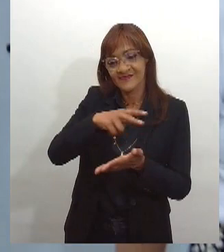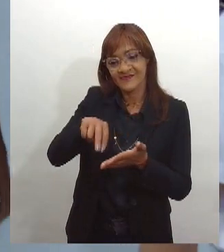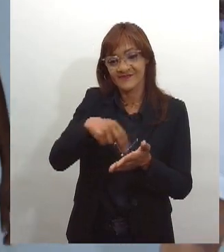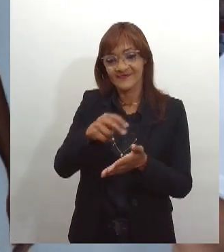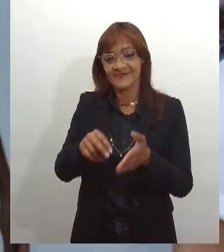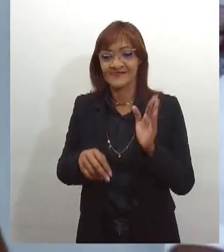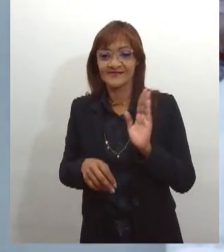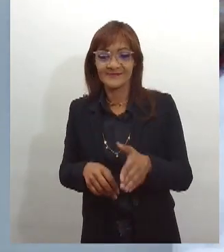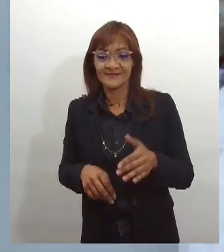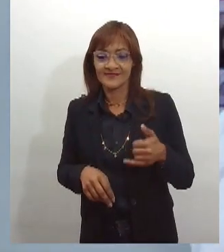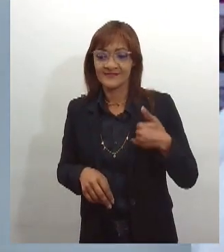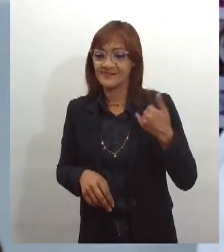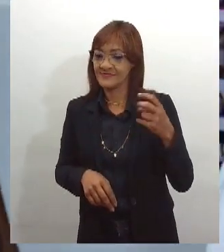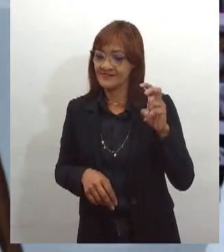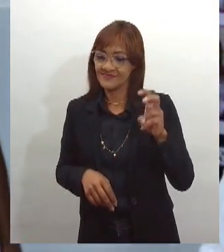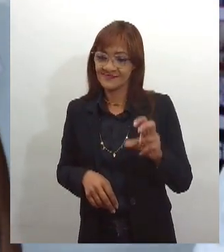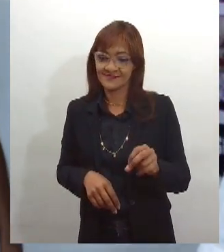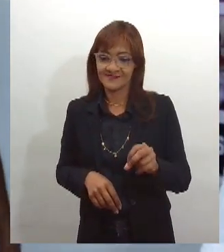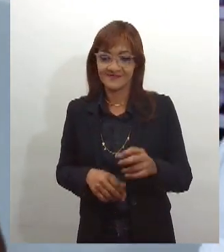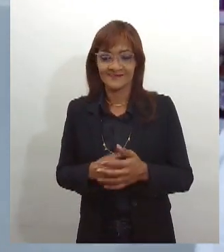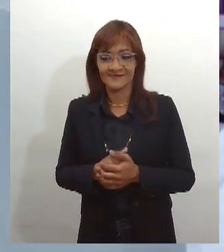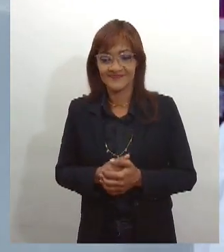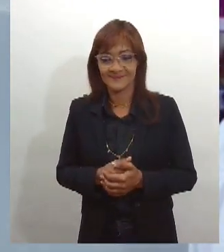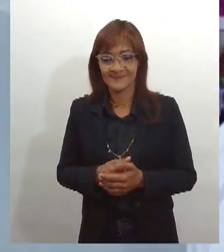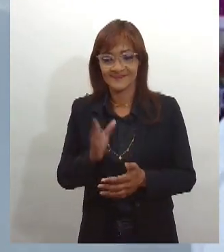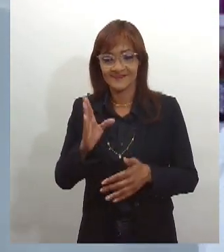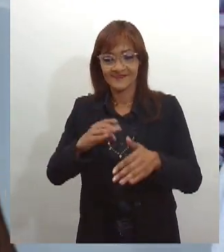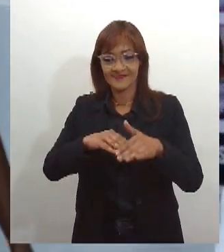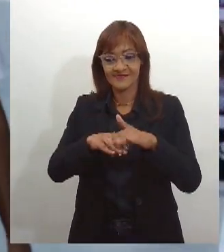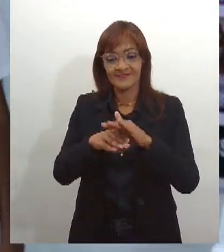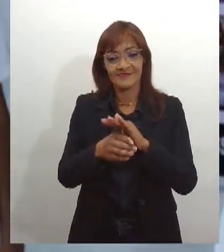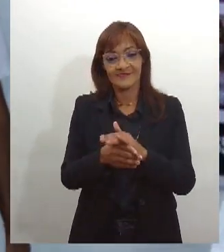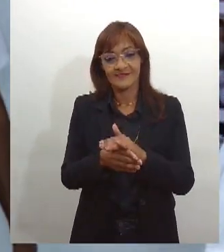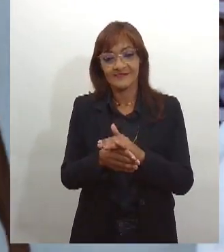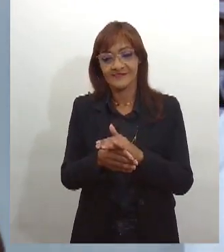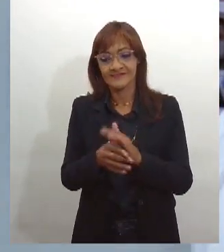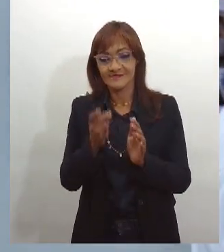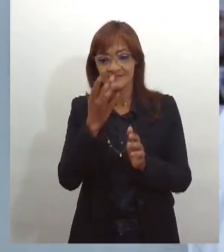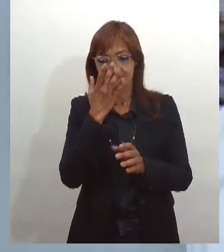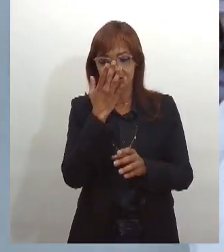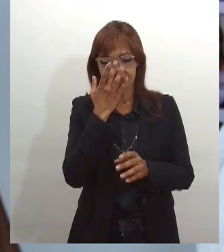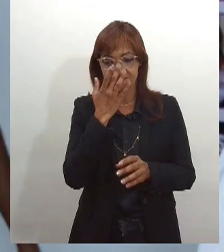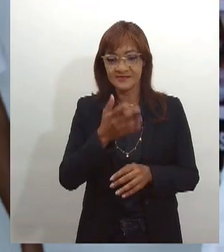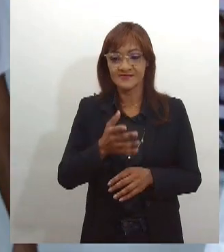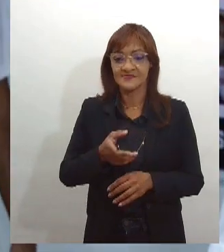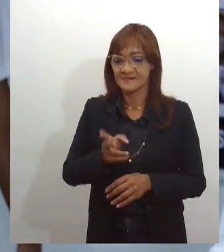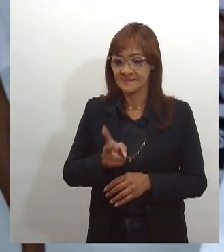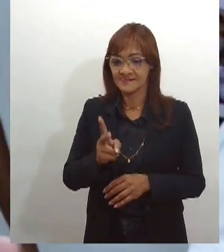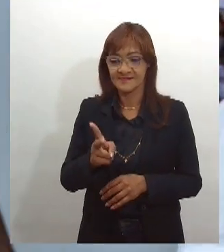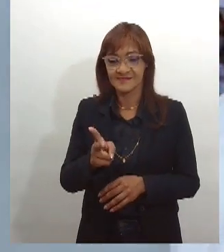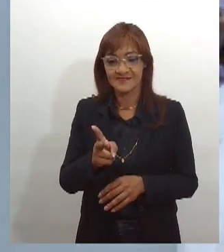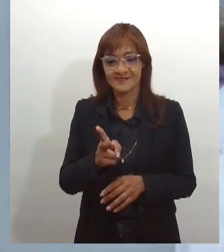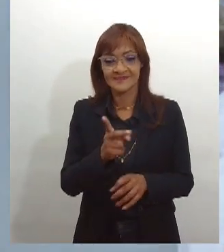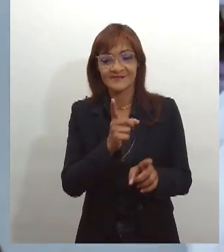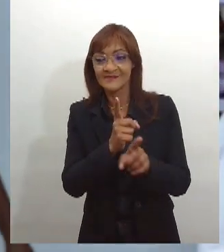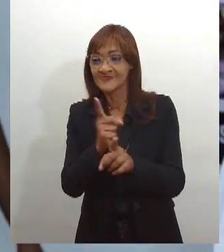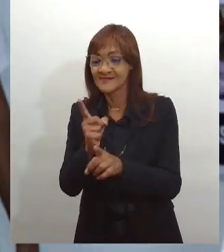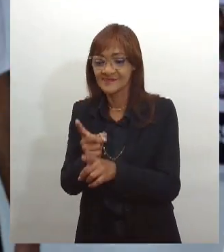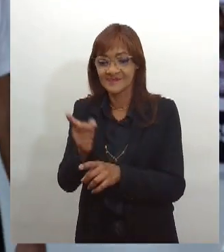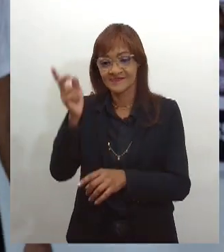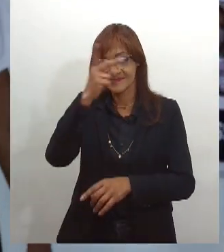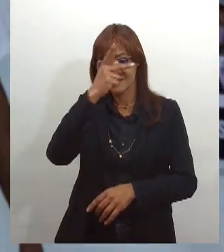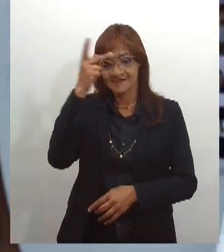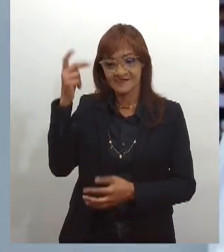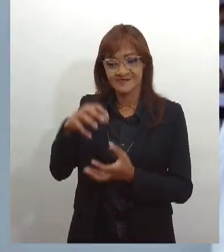a dança para a gente já faz parte. E é assim, cada dia mais a gente se descobre com as pessoas de melhor idade, da idade maior um